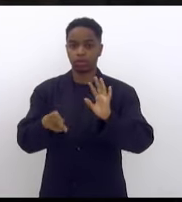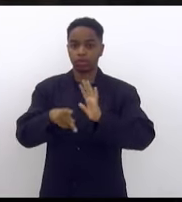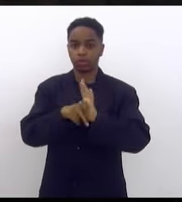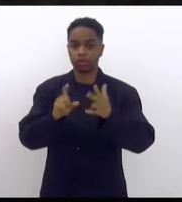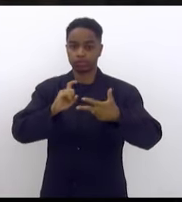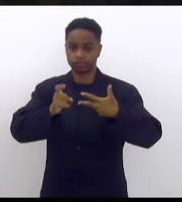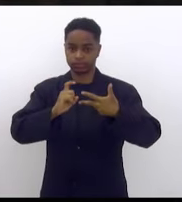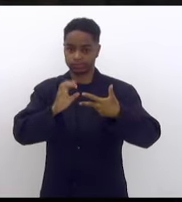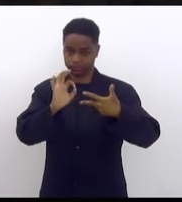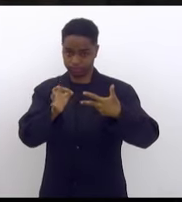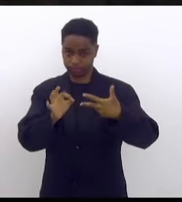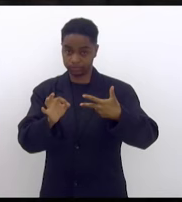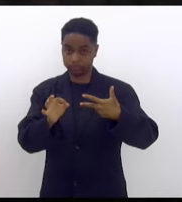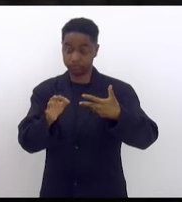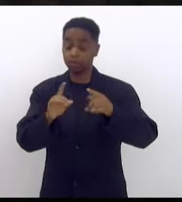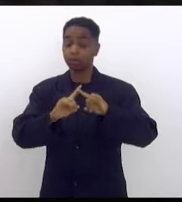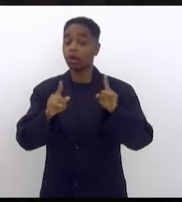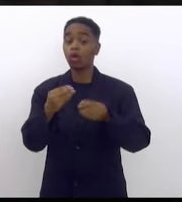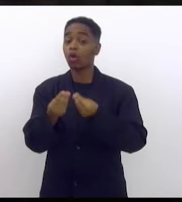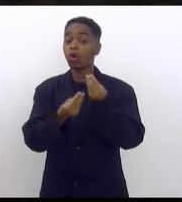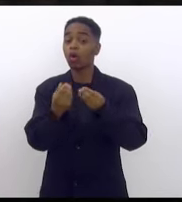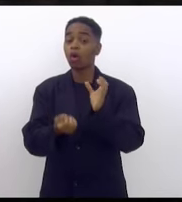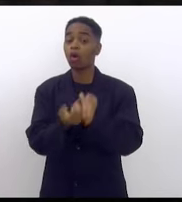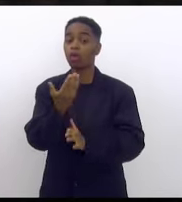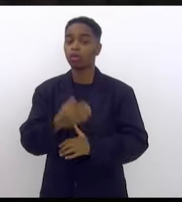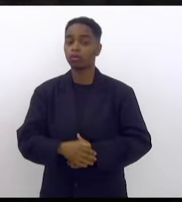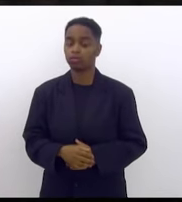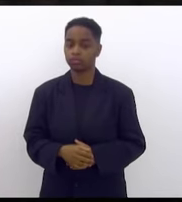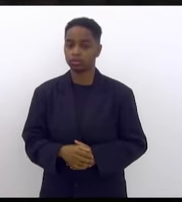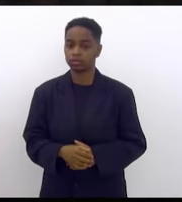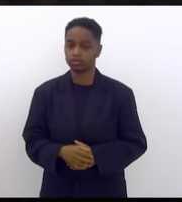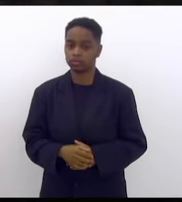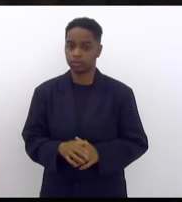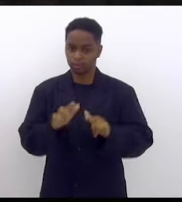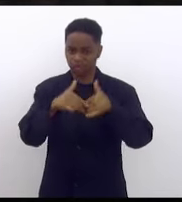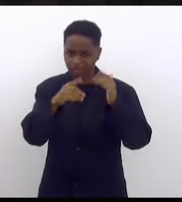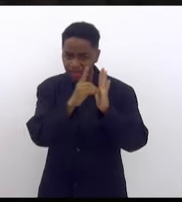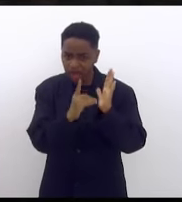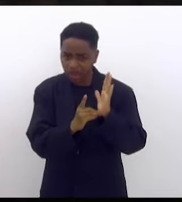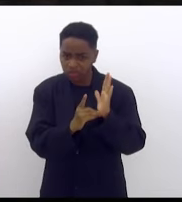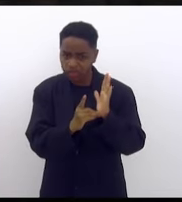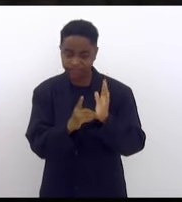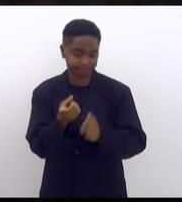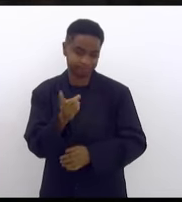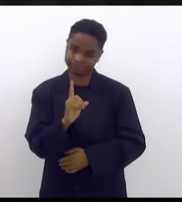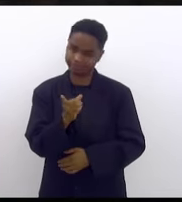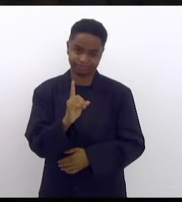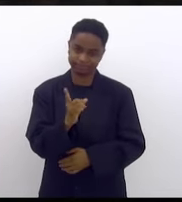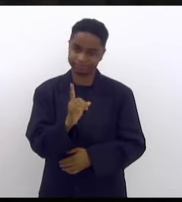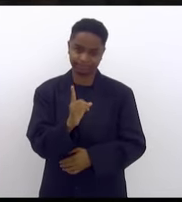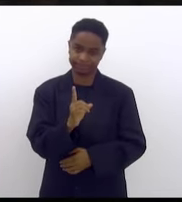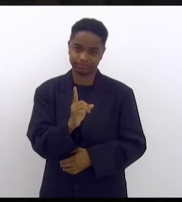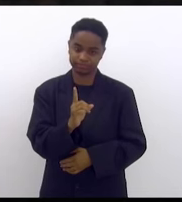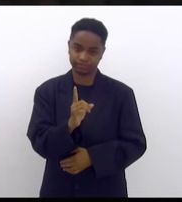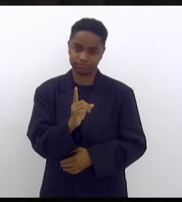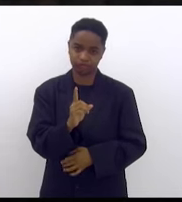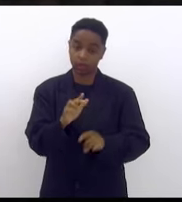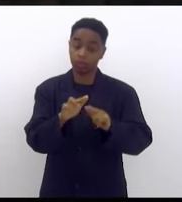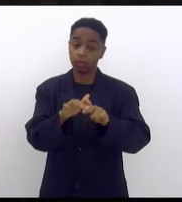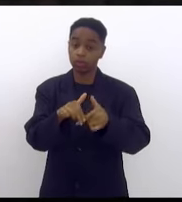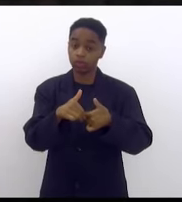Executivo. E o fez como? Através de decreto? Não!